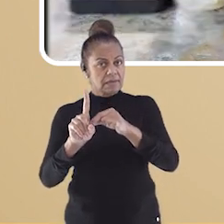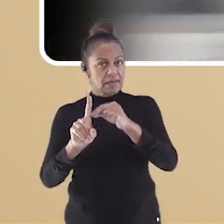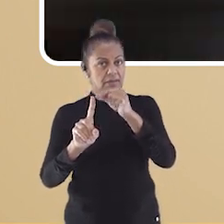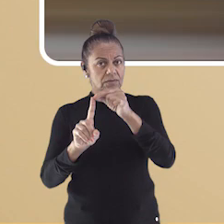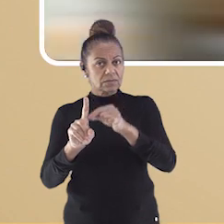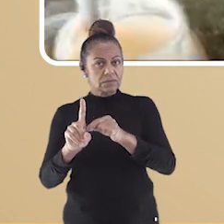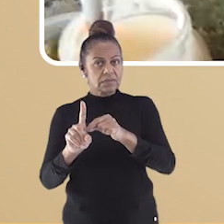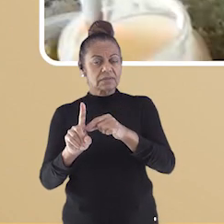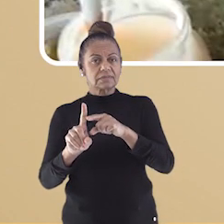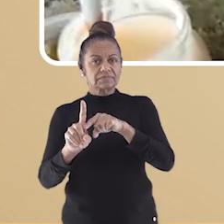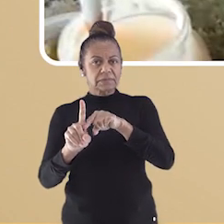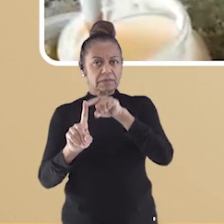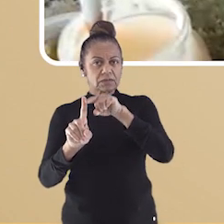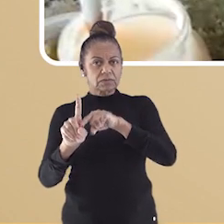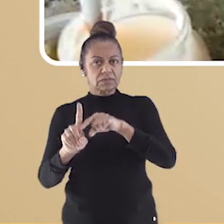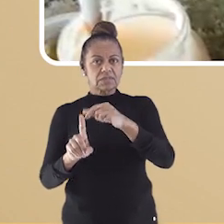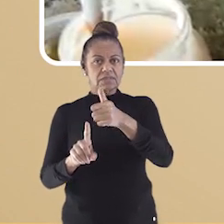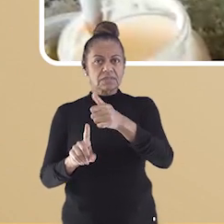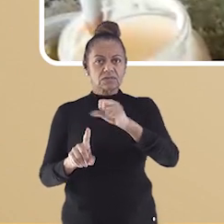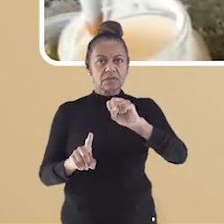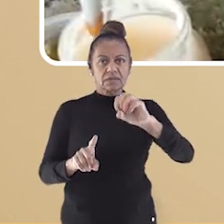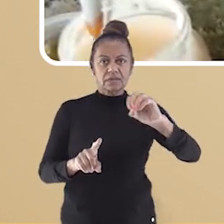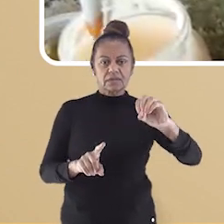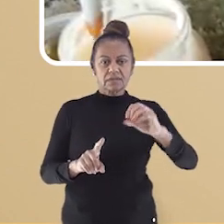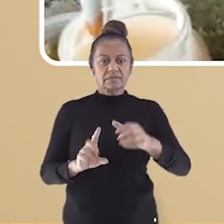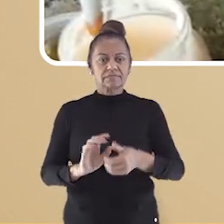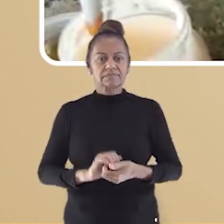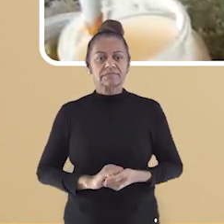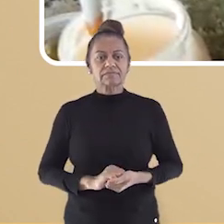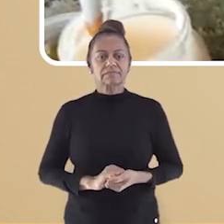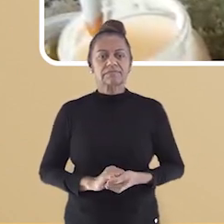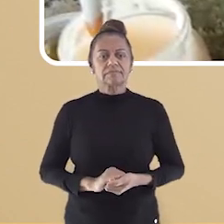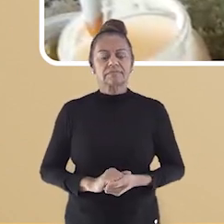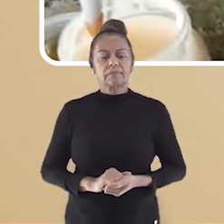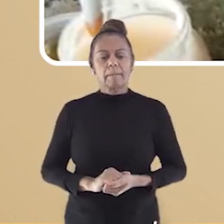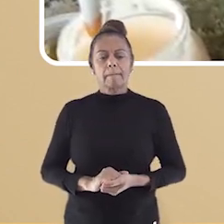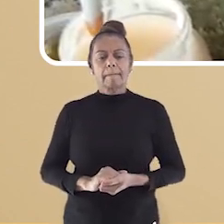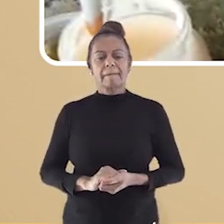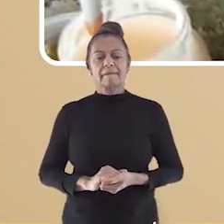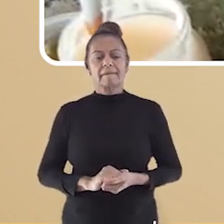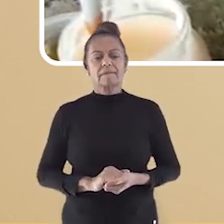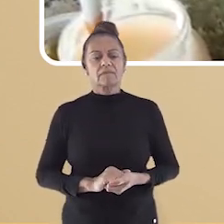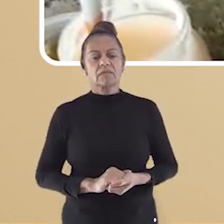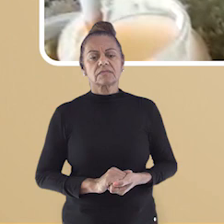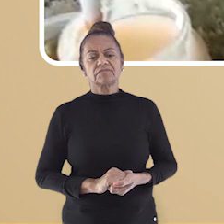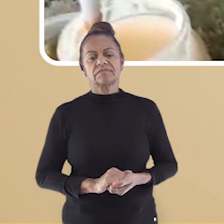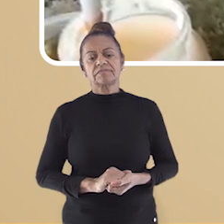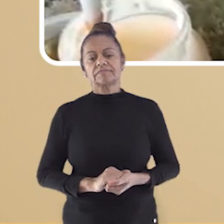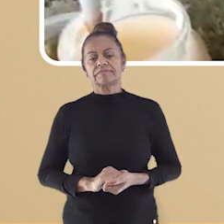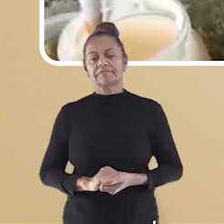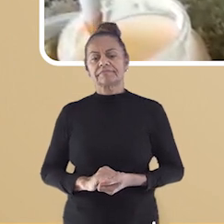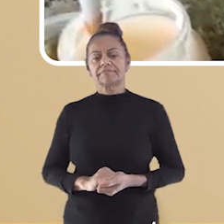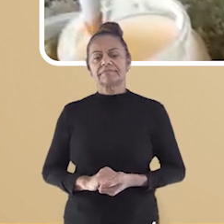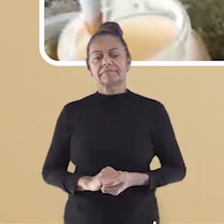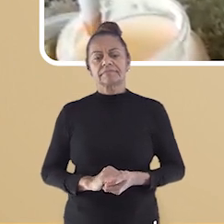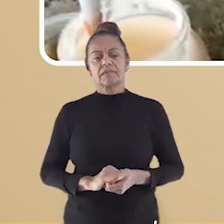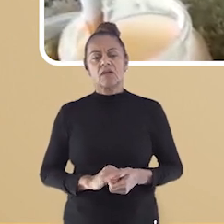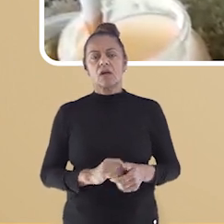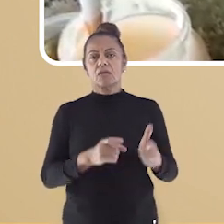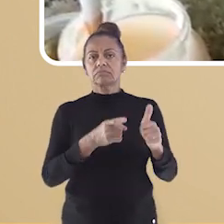vamos lá então? Primeiro vamos colocar os pães, forrar a forma com os nossos